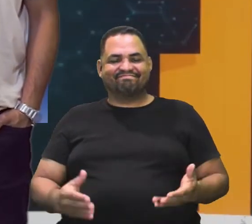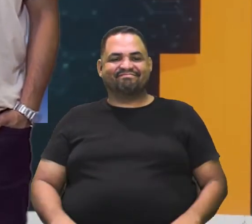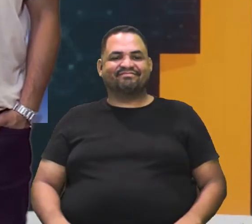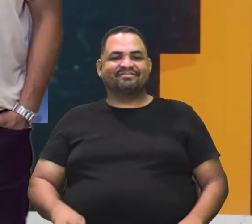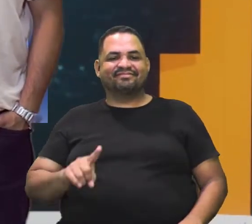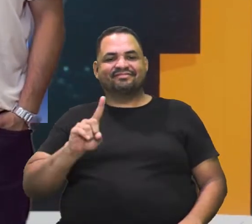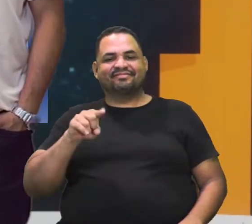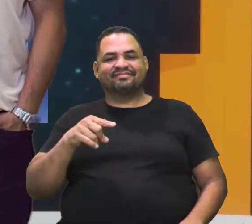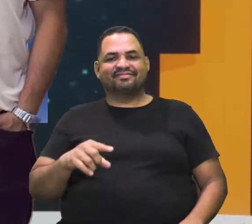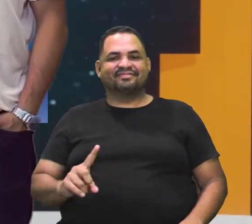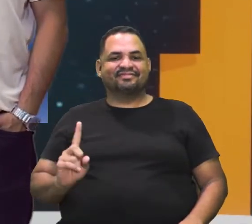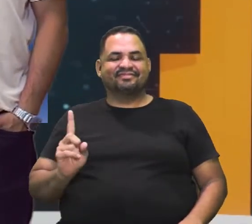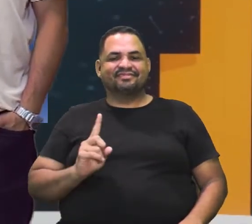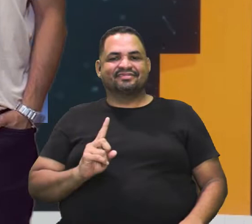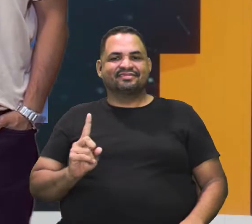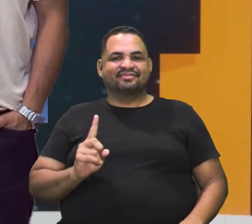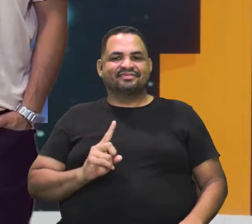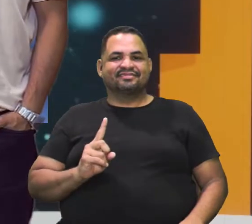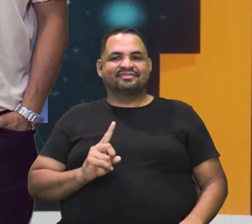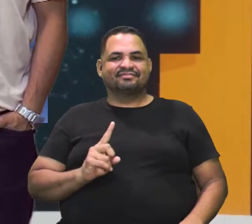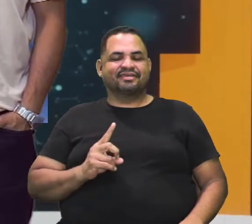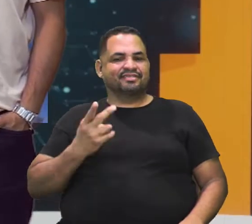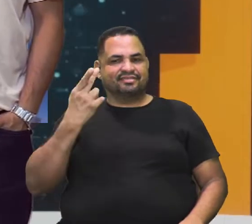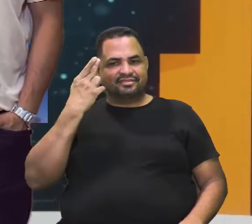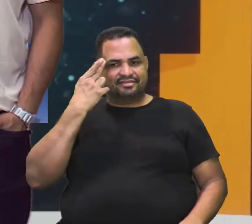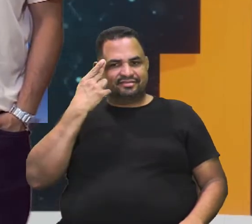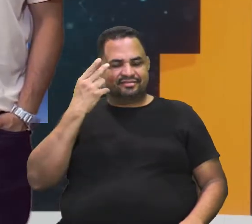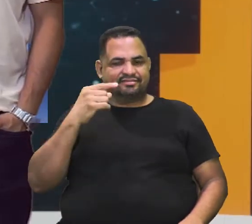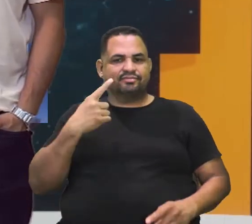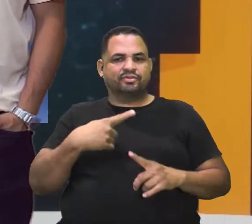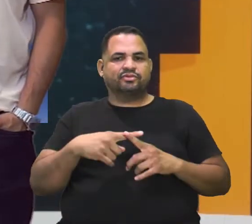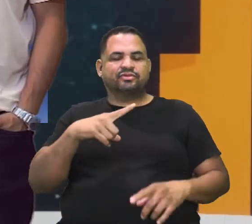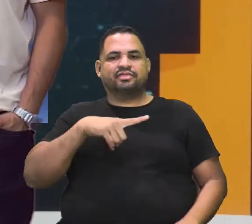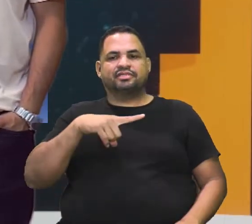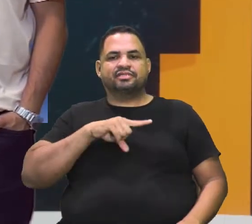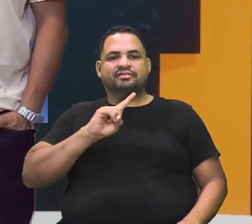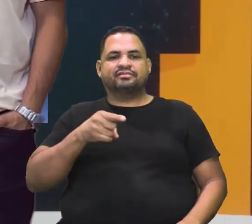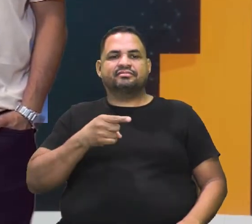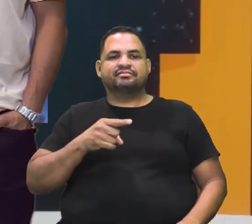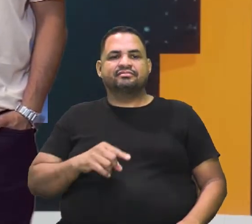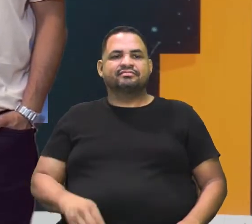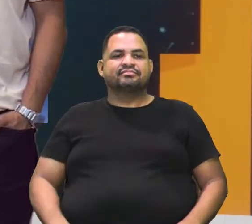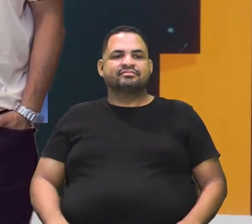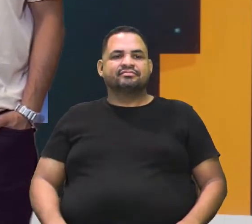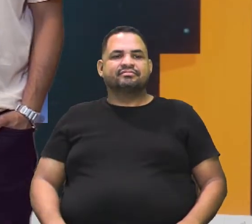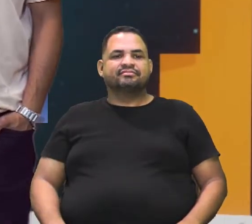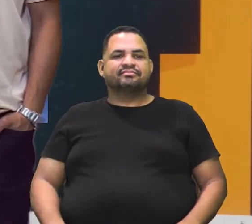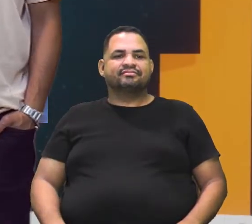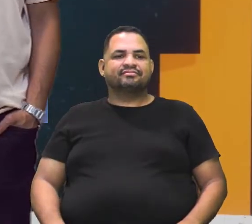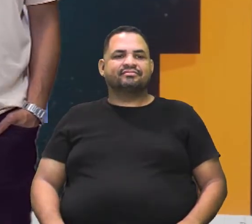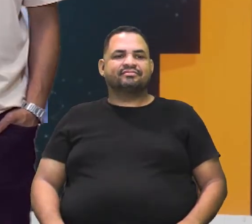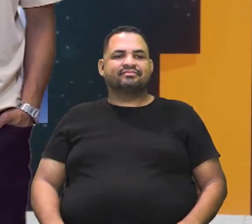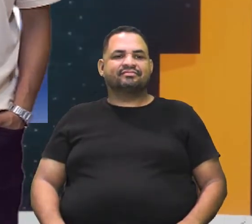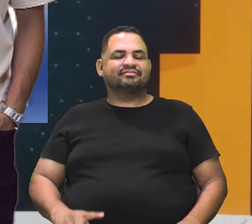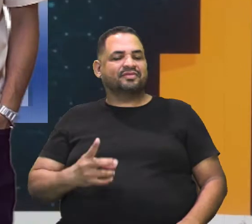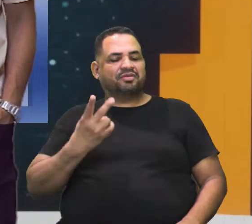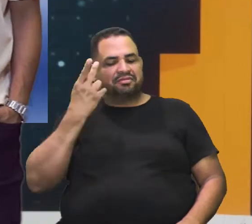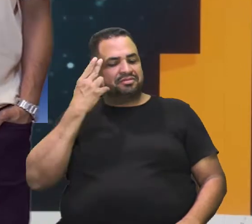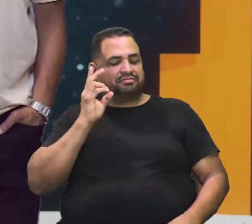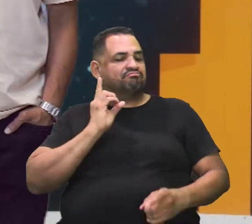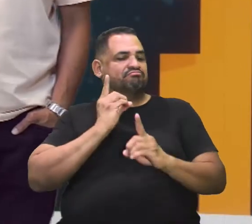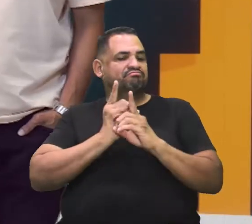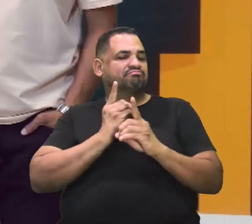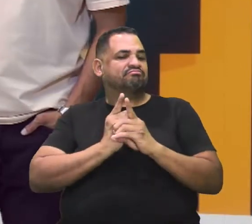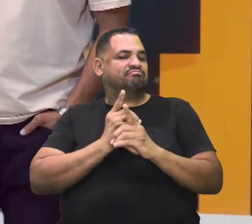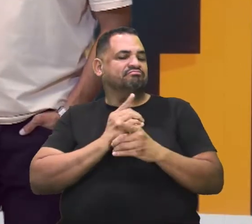1,05555 é? Bom, ele não é natural, porque tem vírgula. Ah, tem vírgula. E os naturais são aqueles que naturalmente a gente encontra no dia a